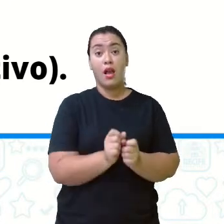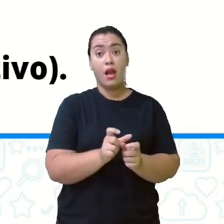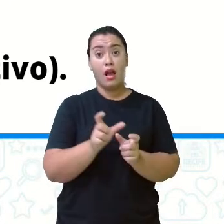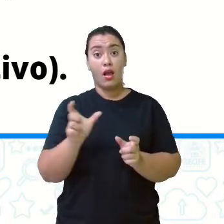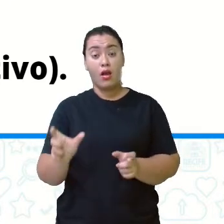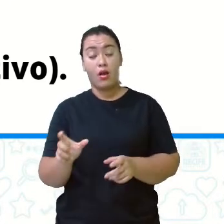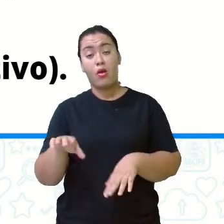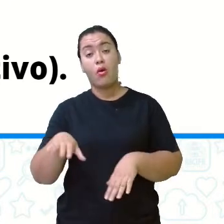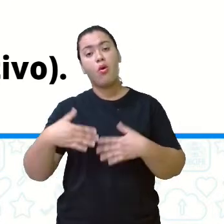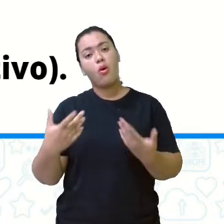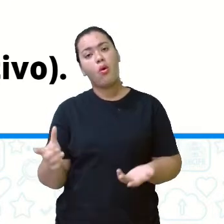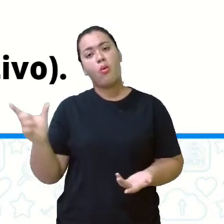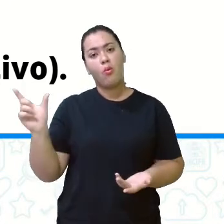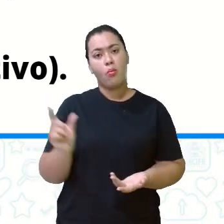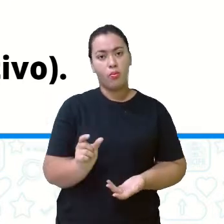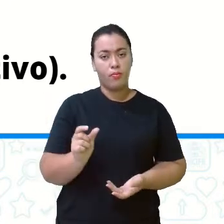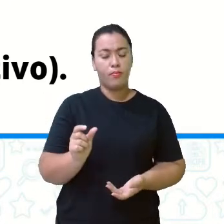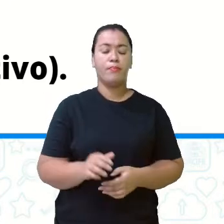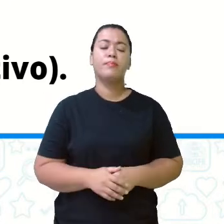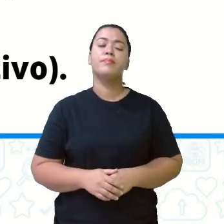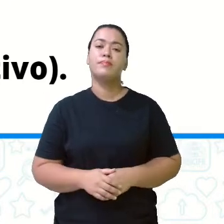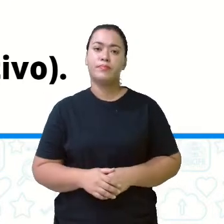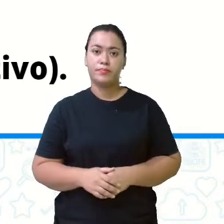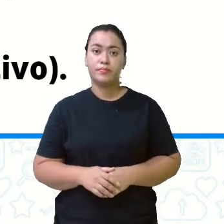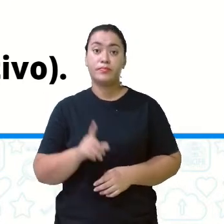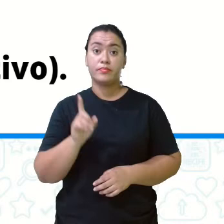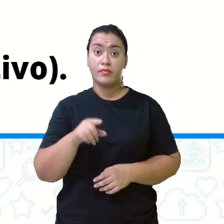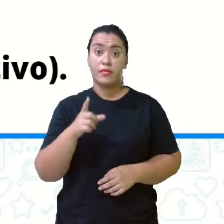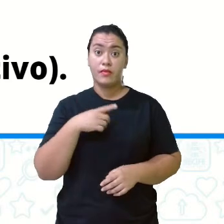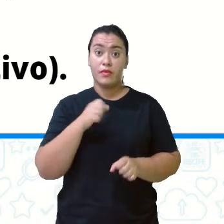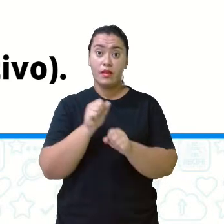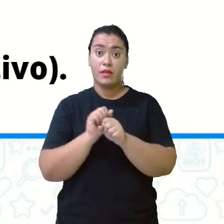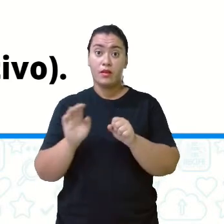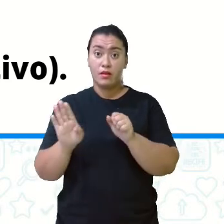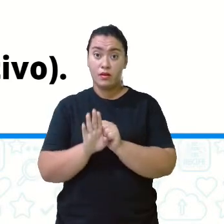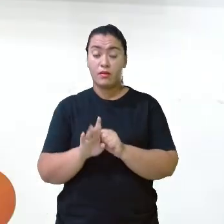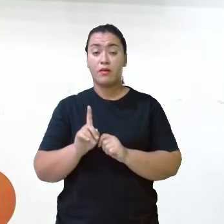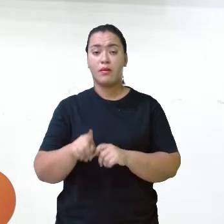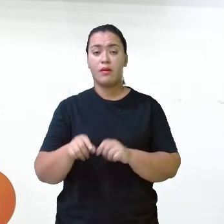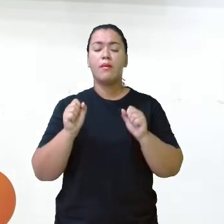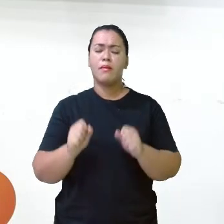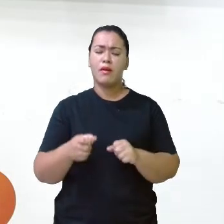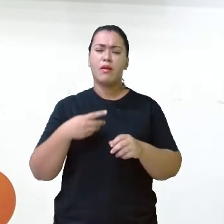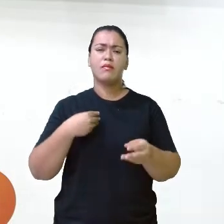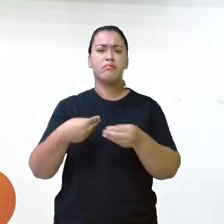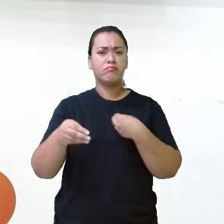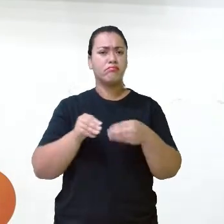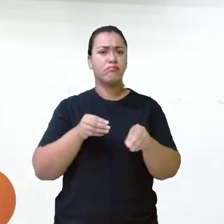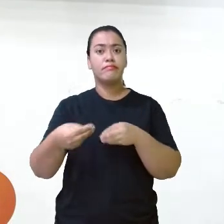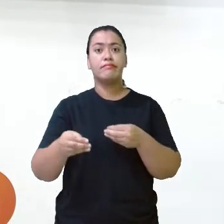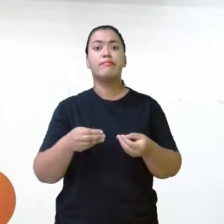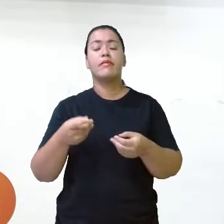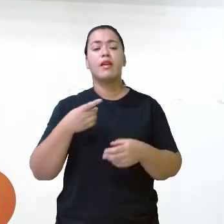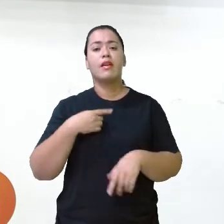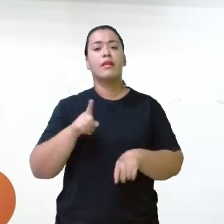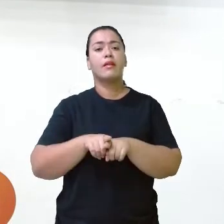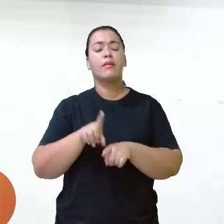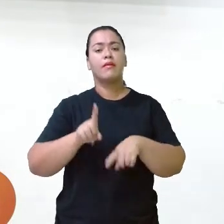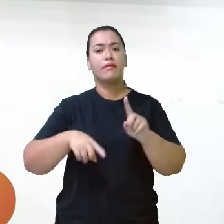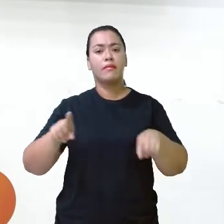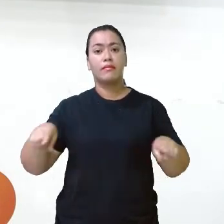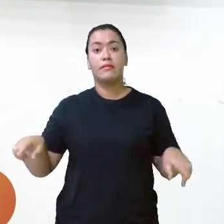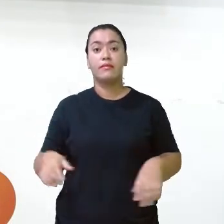aumentativo ou diminutivo. Então, é isso que o substantivo faz. Ele se flexiona e ele varia, tá